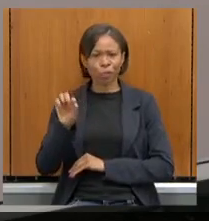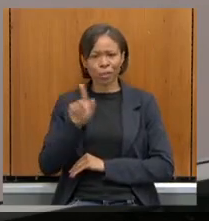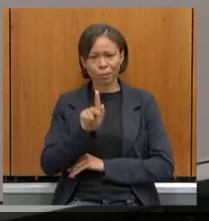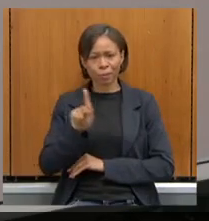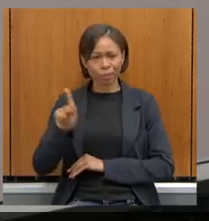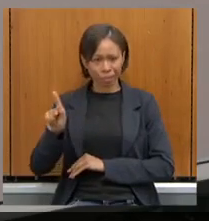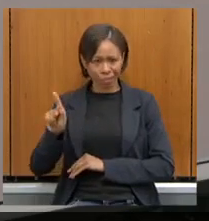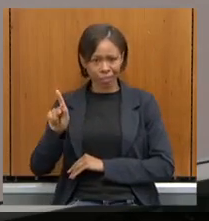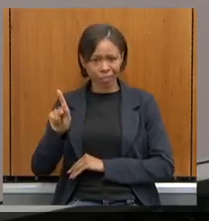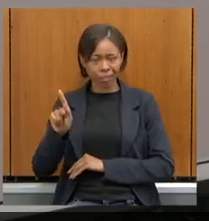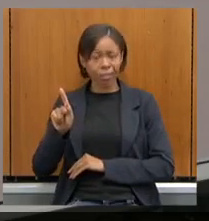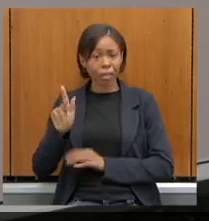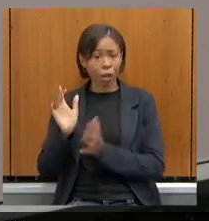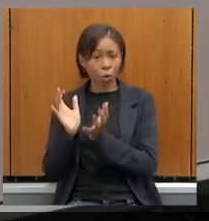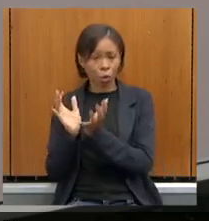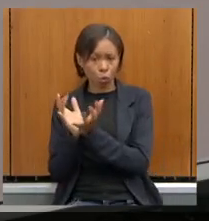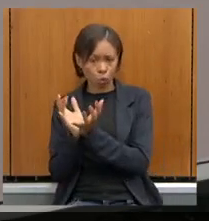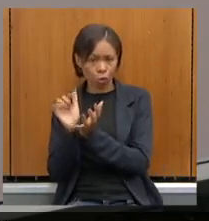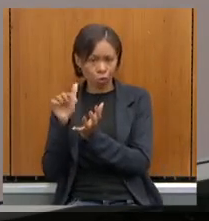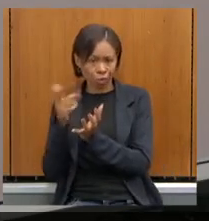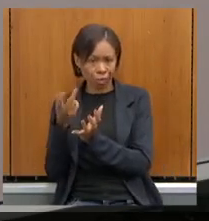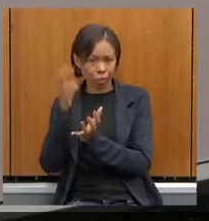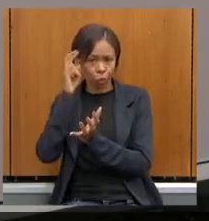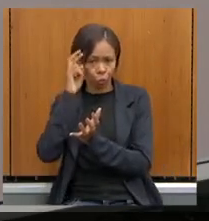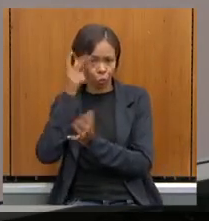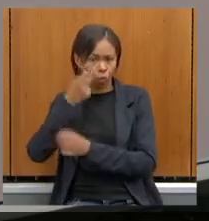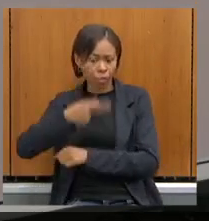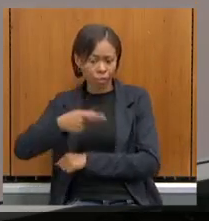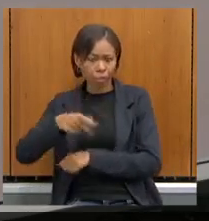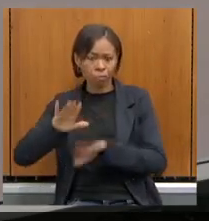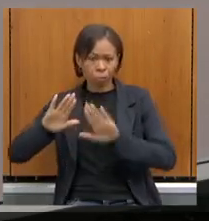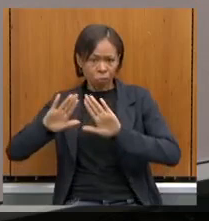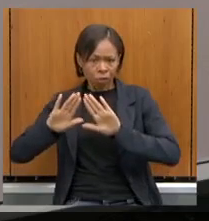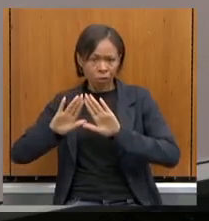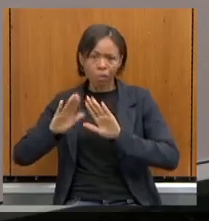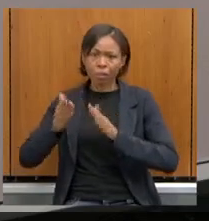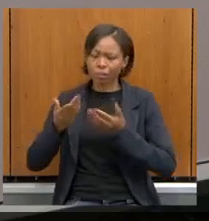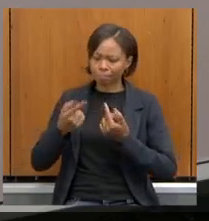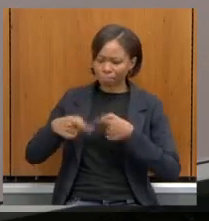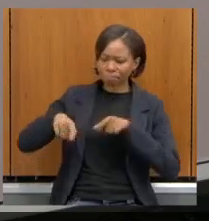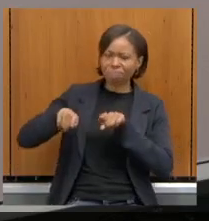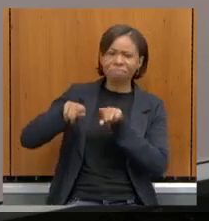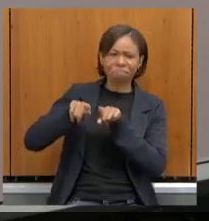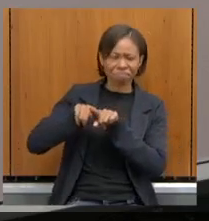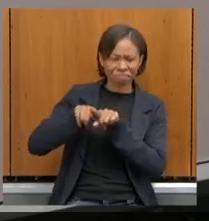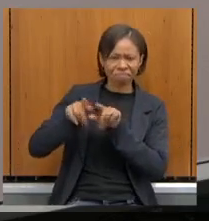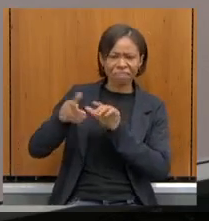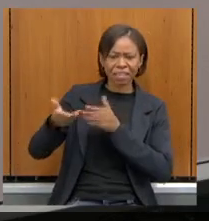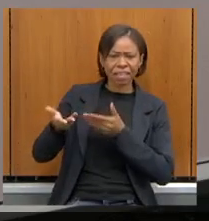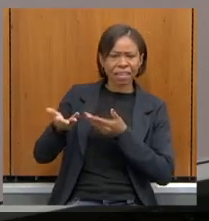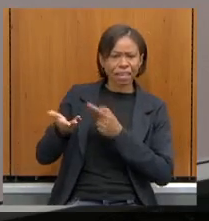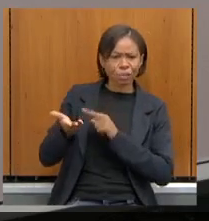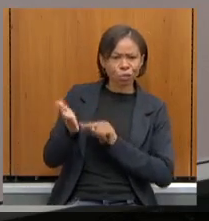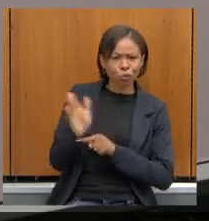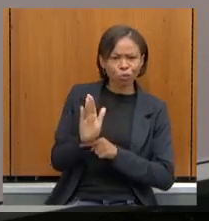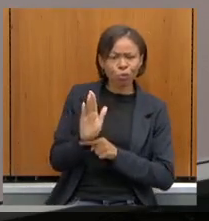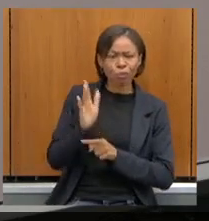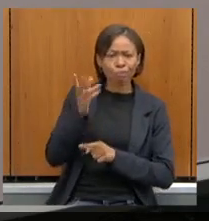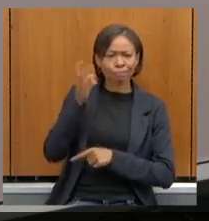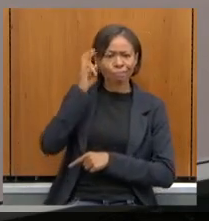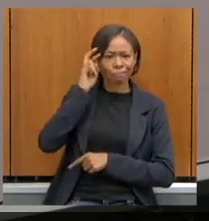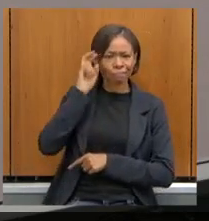Cultura da Assembleia, grande parceiro da Cultura de Minas Gerais.